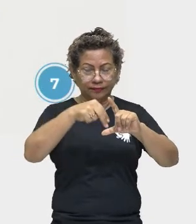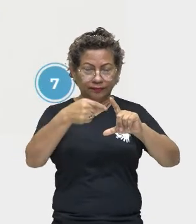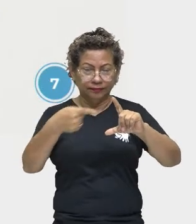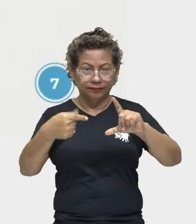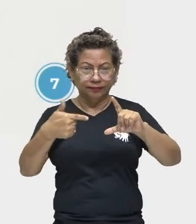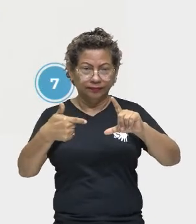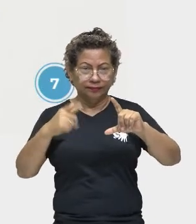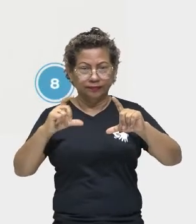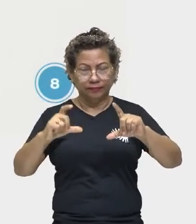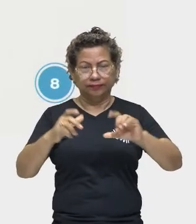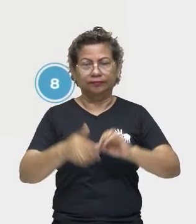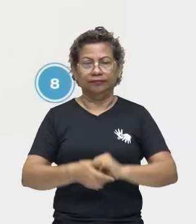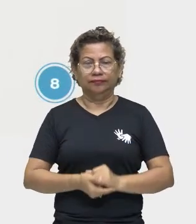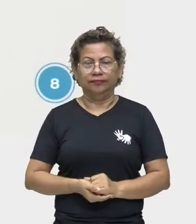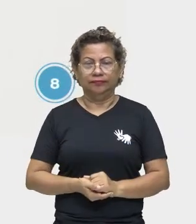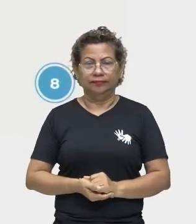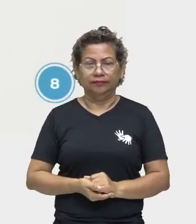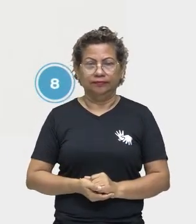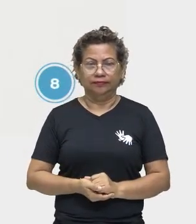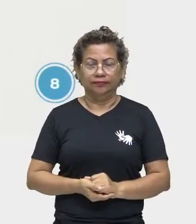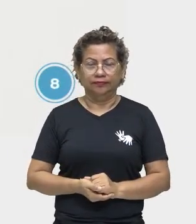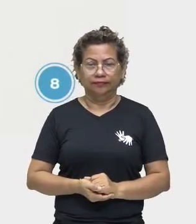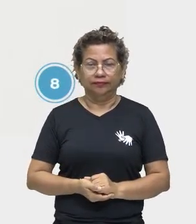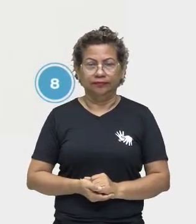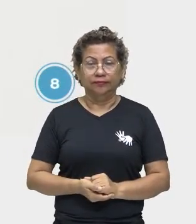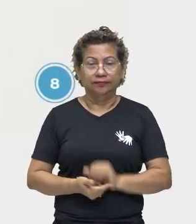n menos 2. Muito bem.